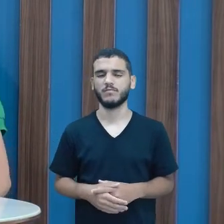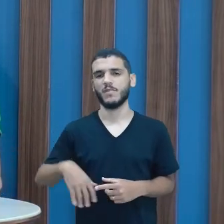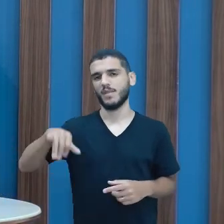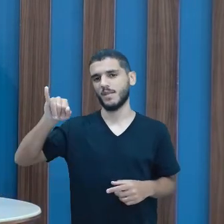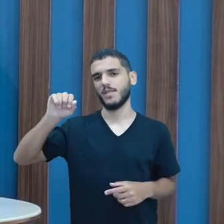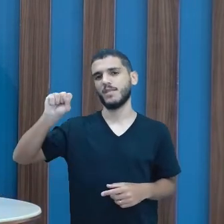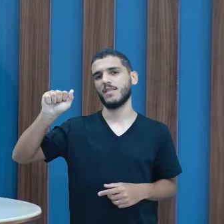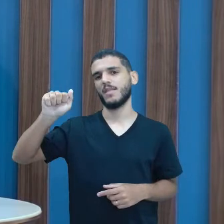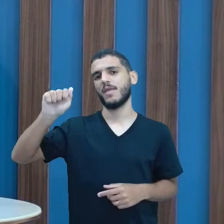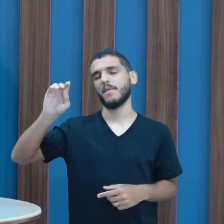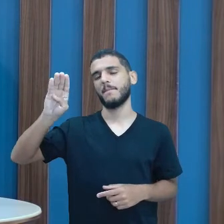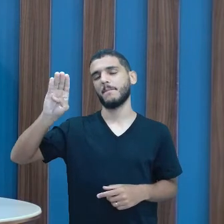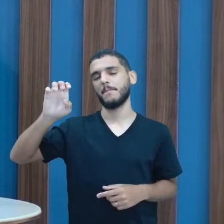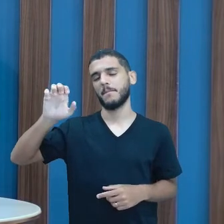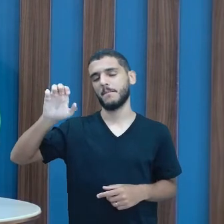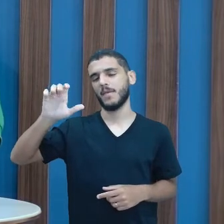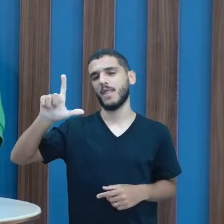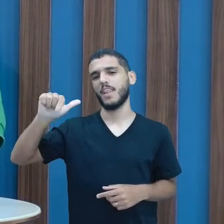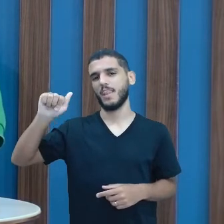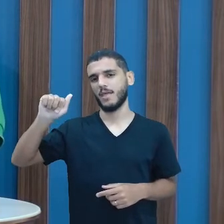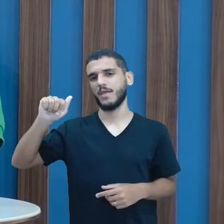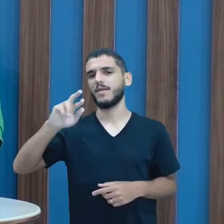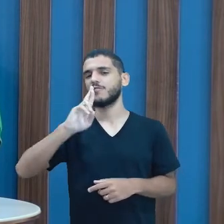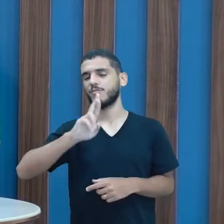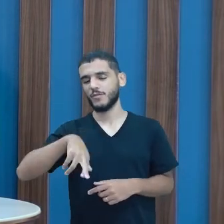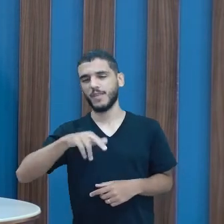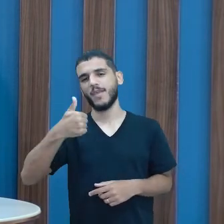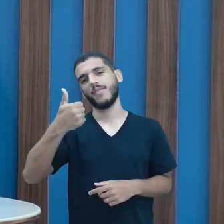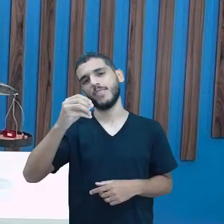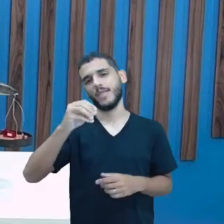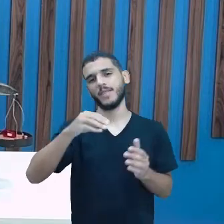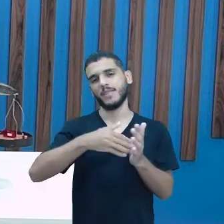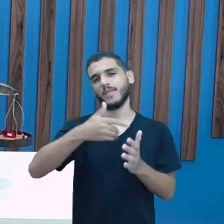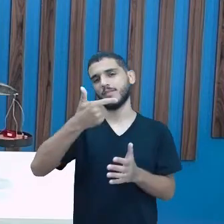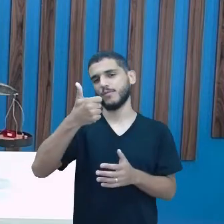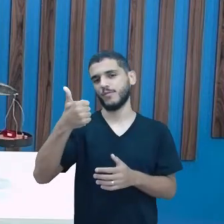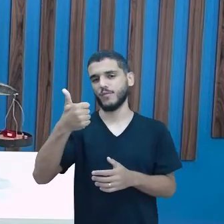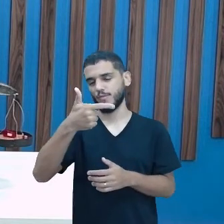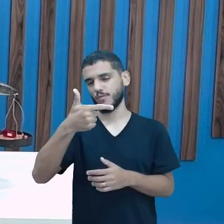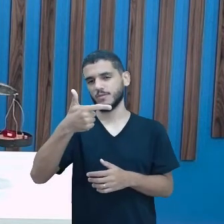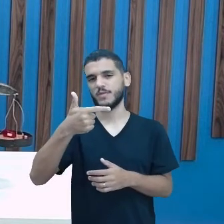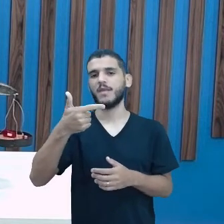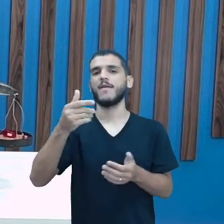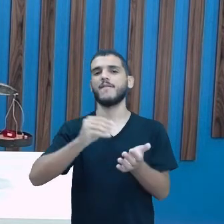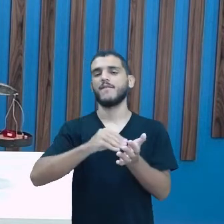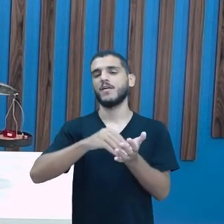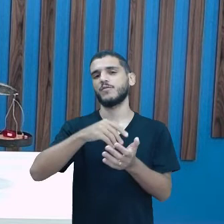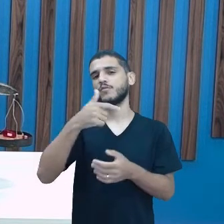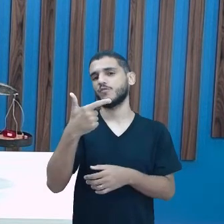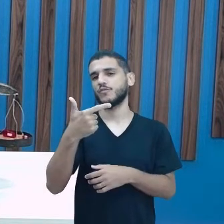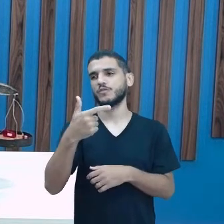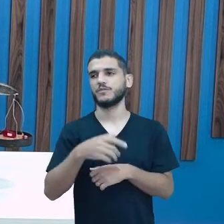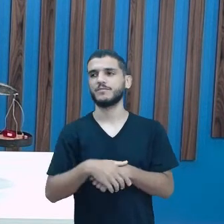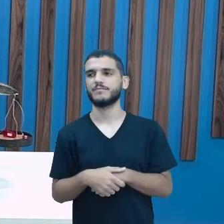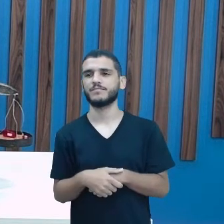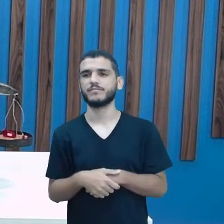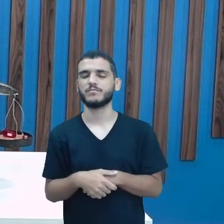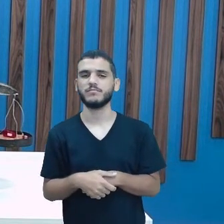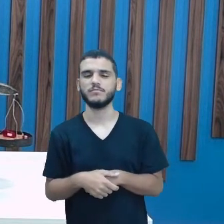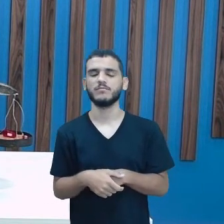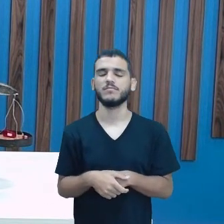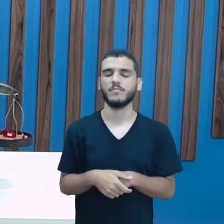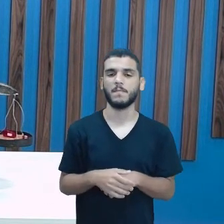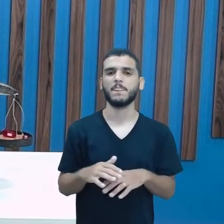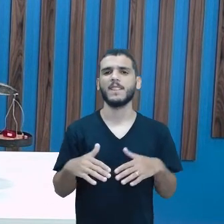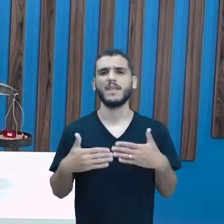ela colocou. De 10 para 12, faltam 2. Isso mesmo, Isabela, olha aí. Então, vocês conseguem perceber